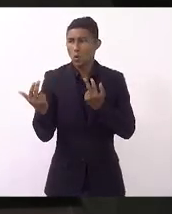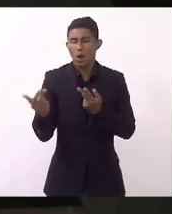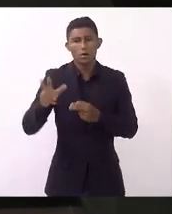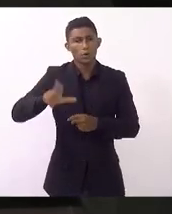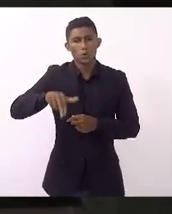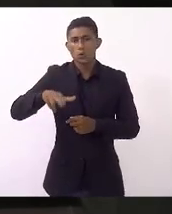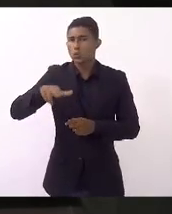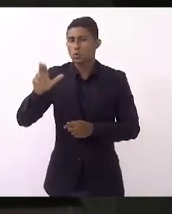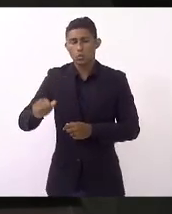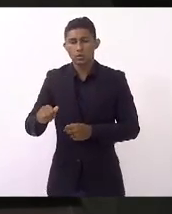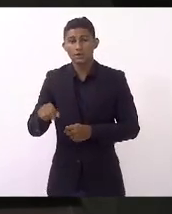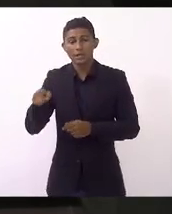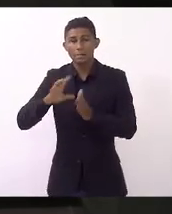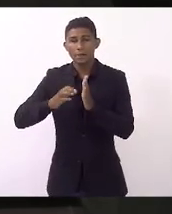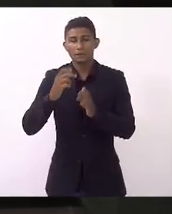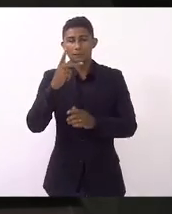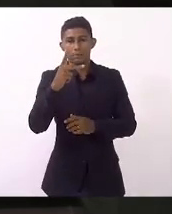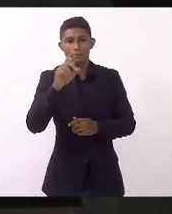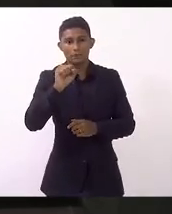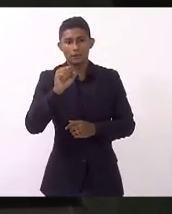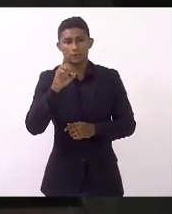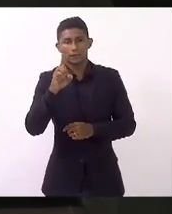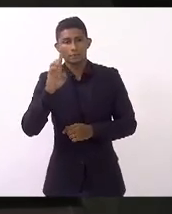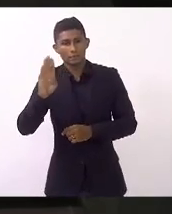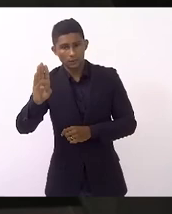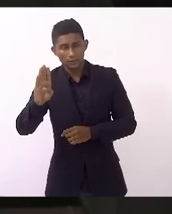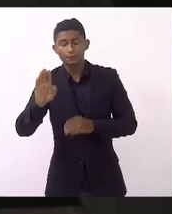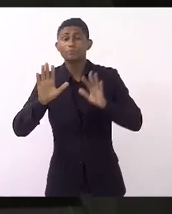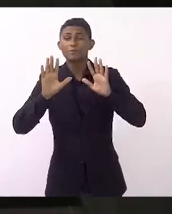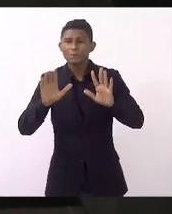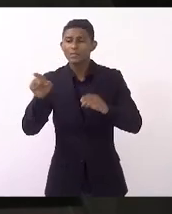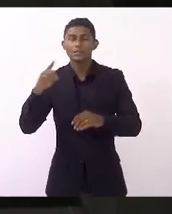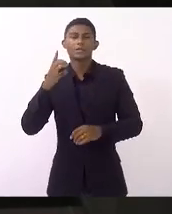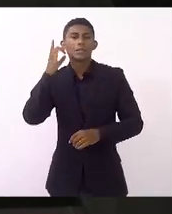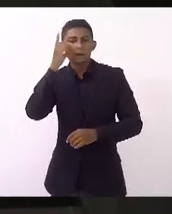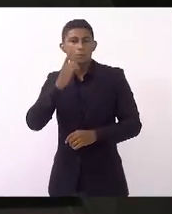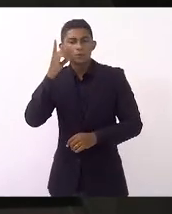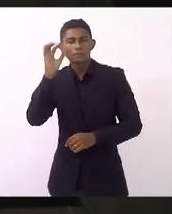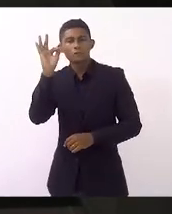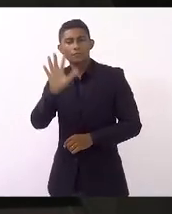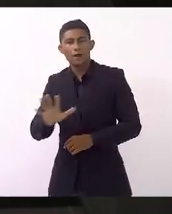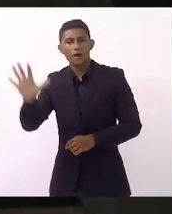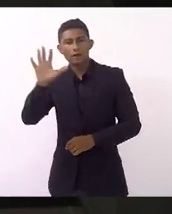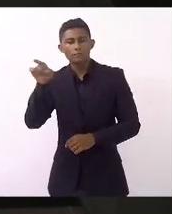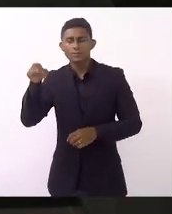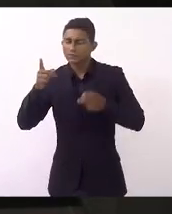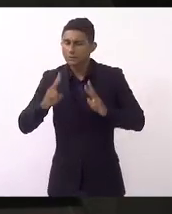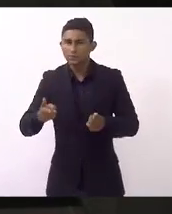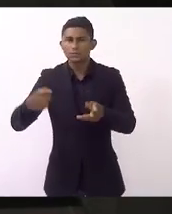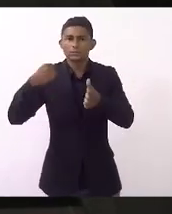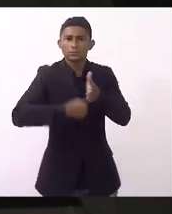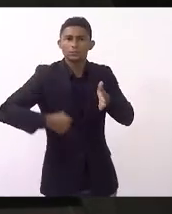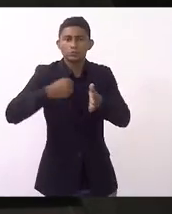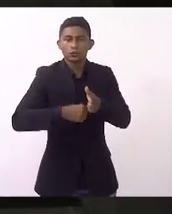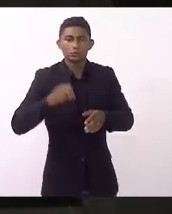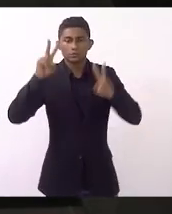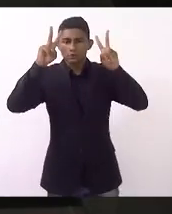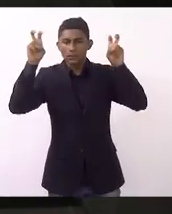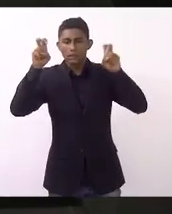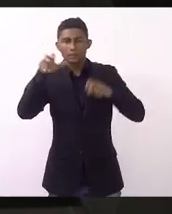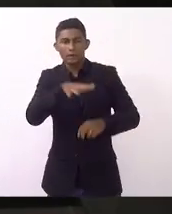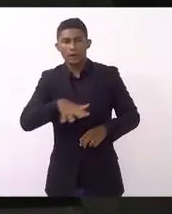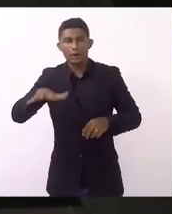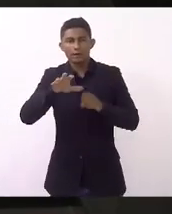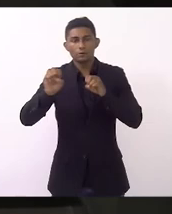partido PSB. Ele era do PSDB, mas foi um grande deputado federal e um lutador da causa da educação no Congresso